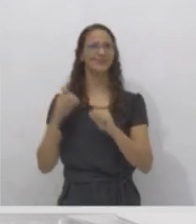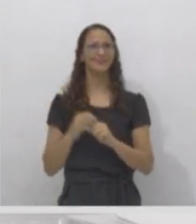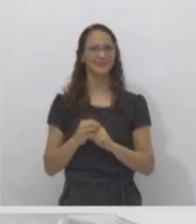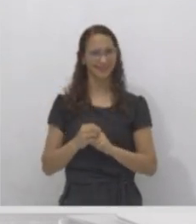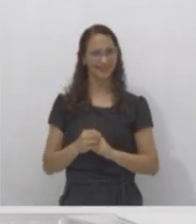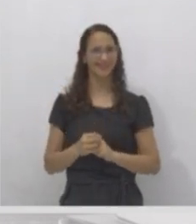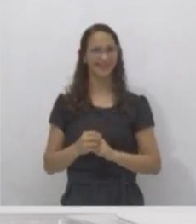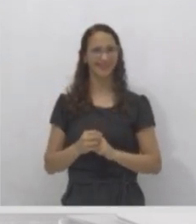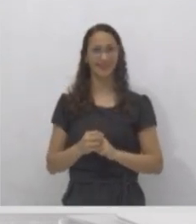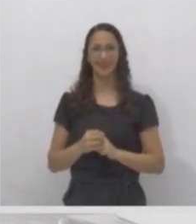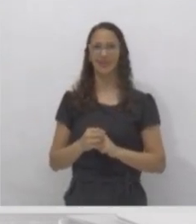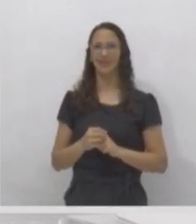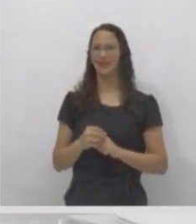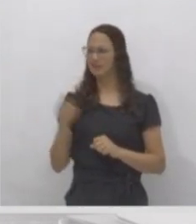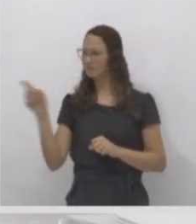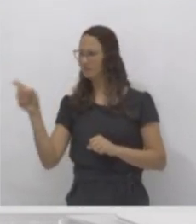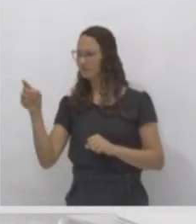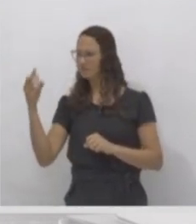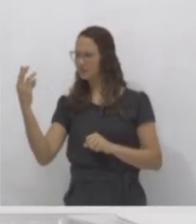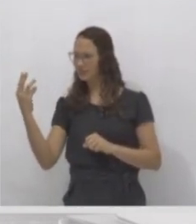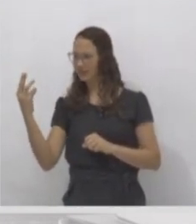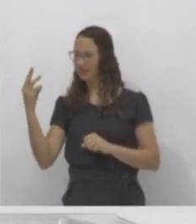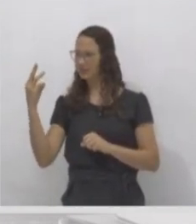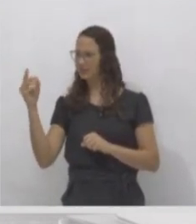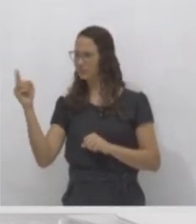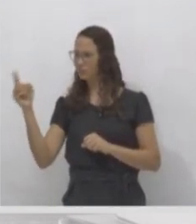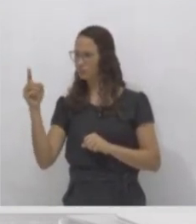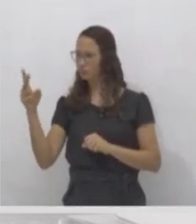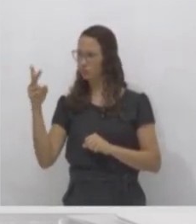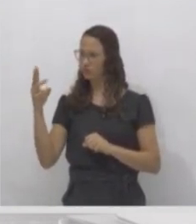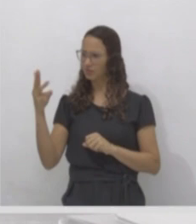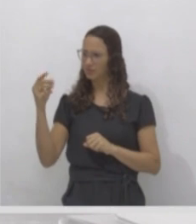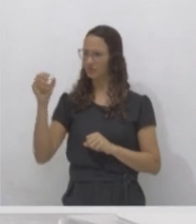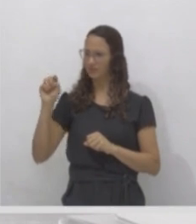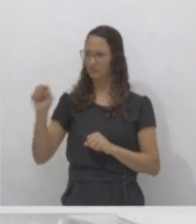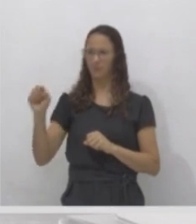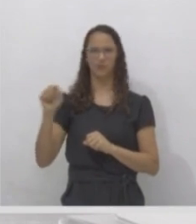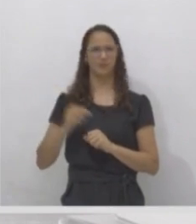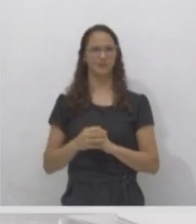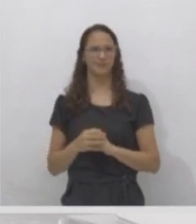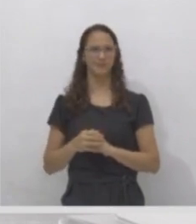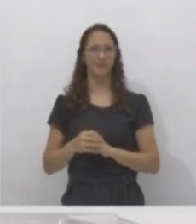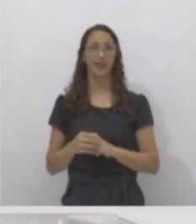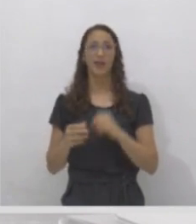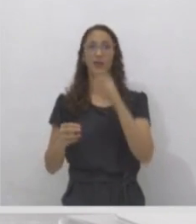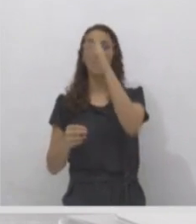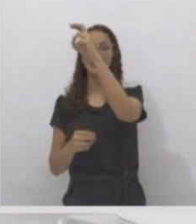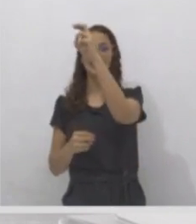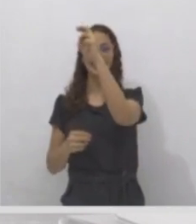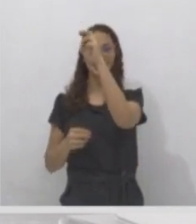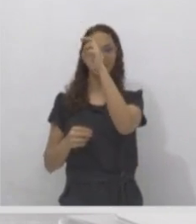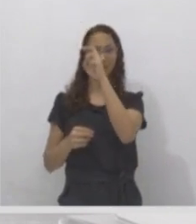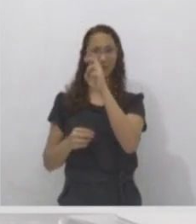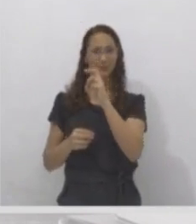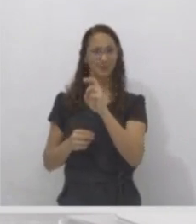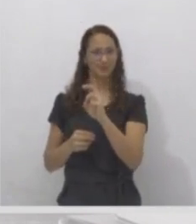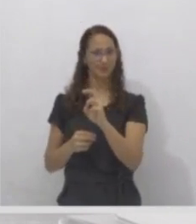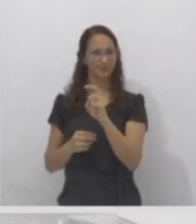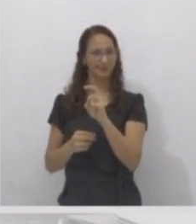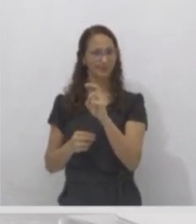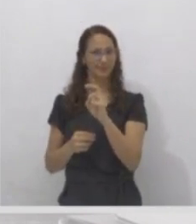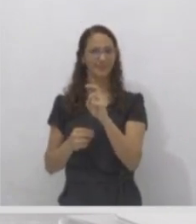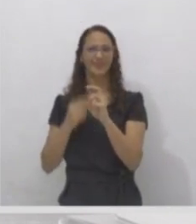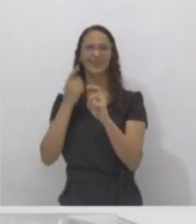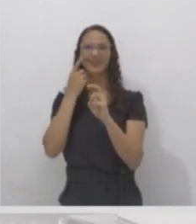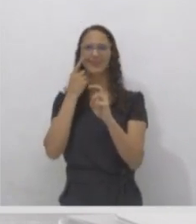um ponto. Mais o algarismo 5 agora, que está na dezena de milhar. 5. Quantos